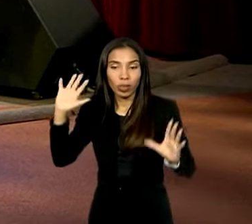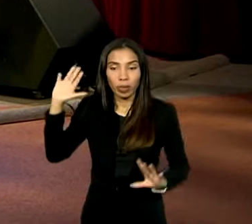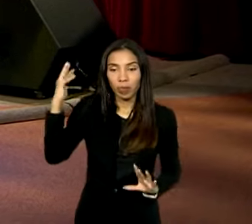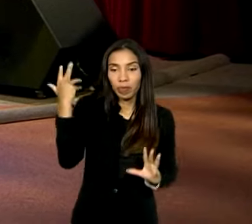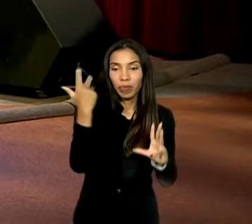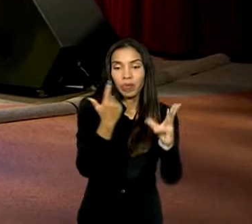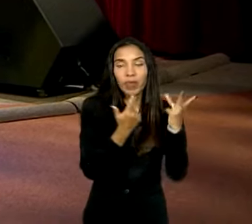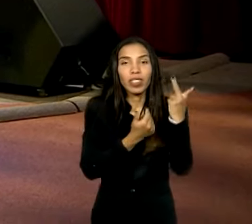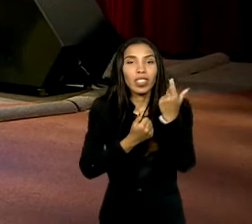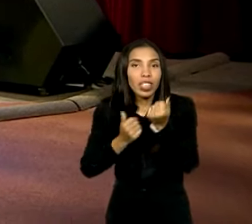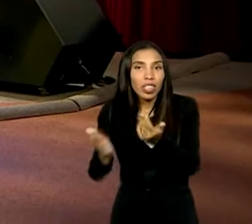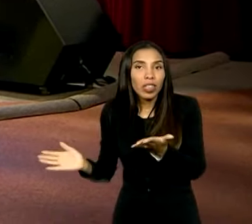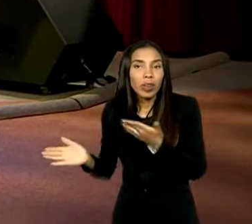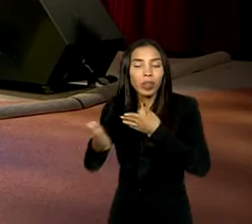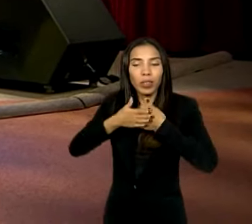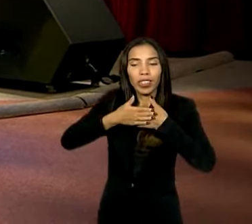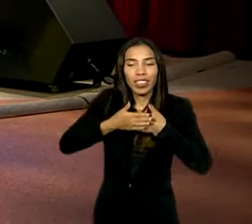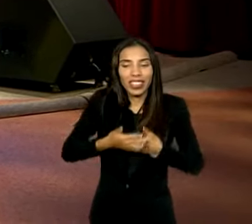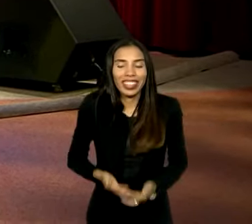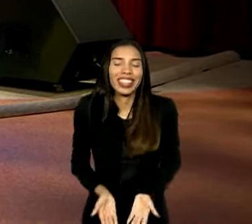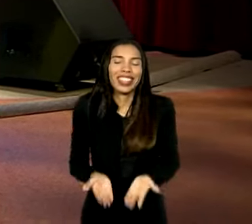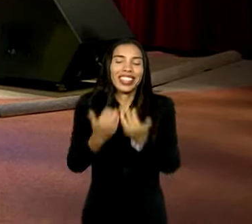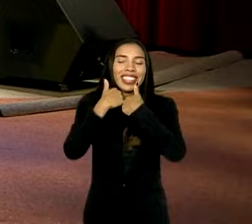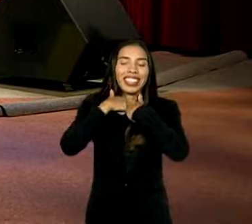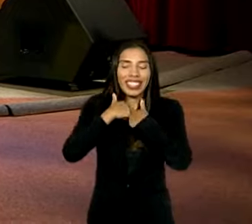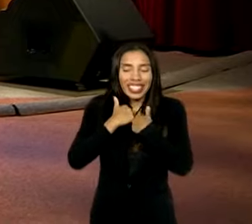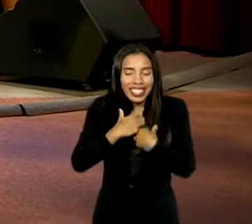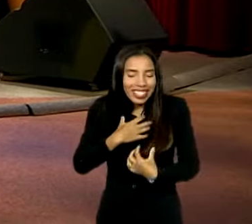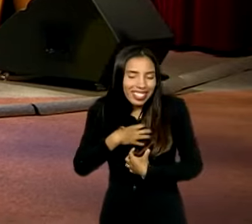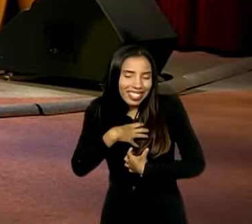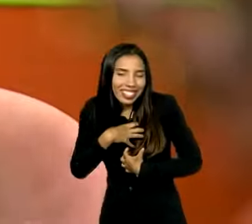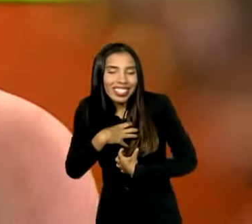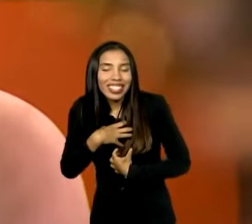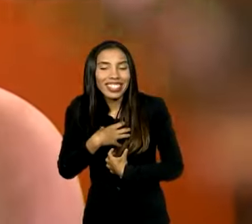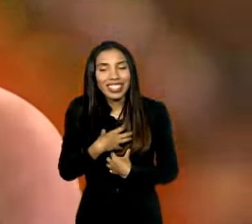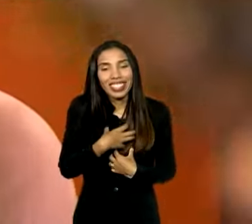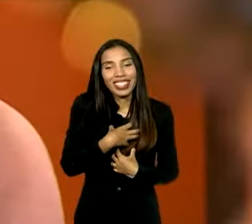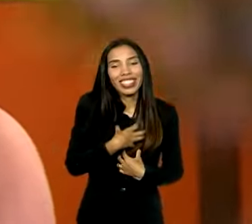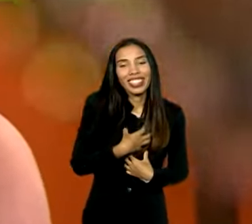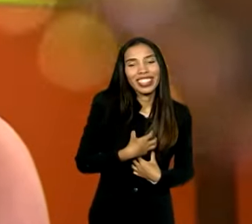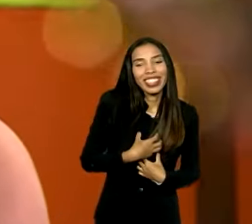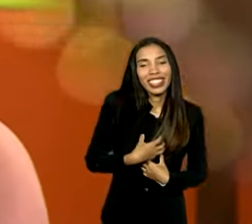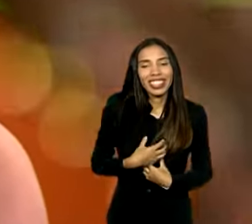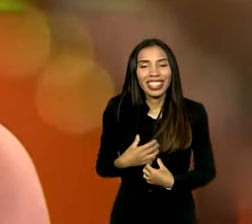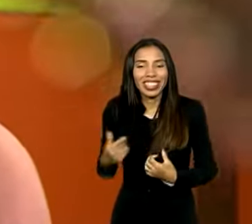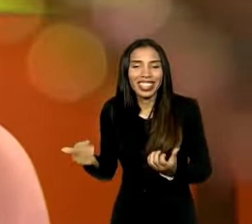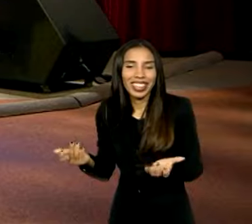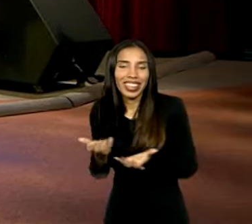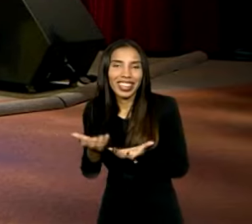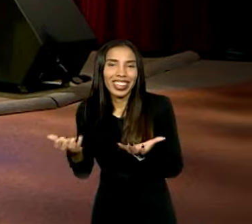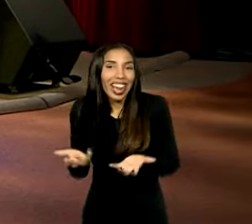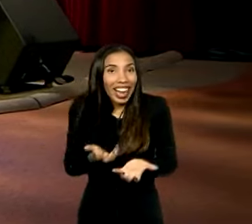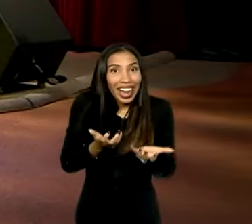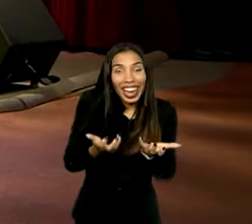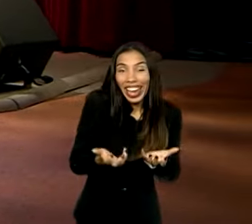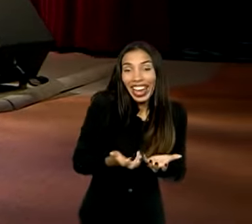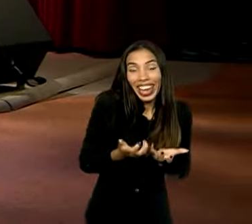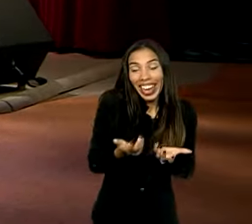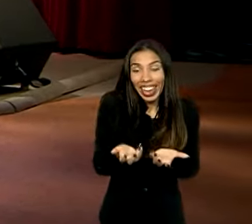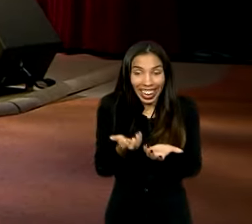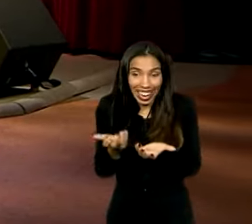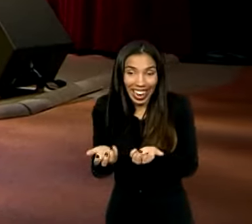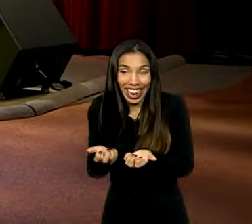Vive trancado dentro de você, porque ele quer andar solto no